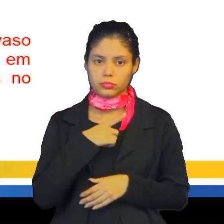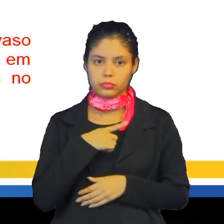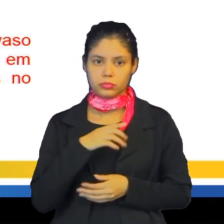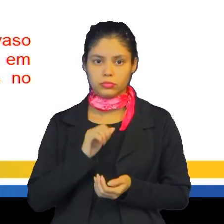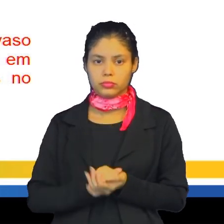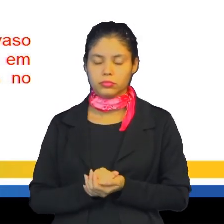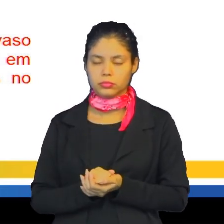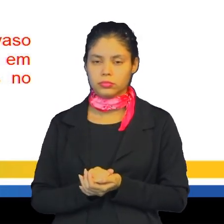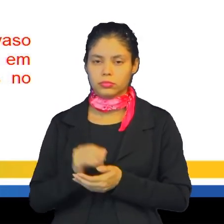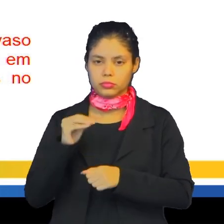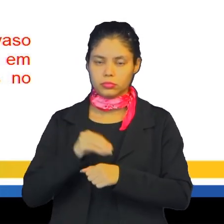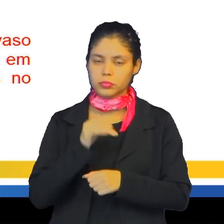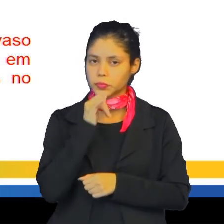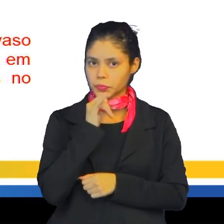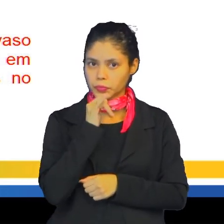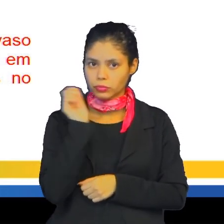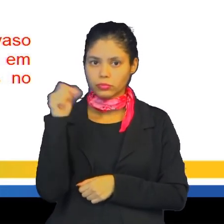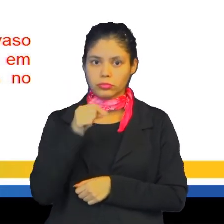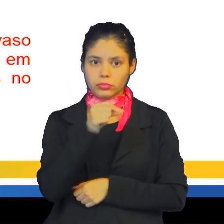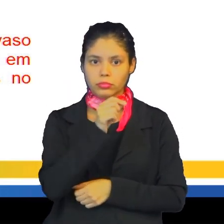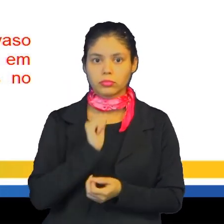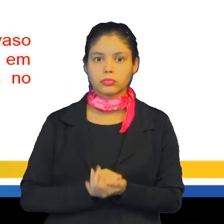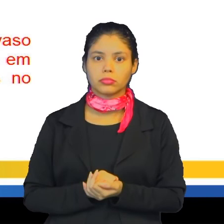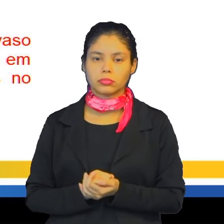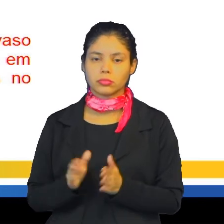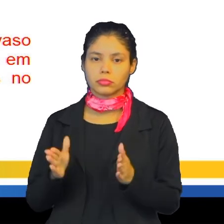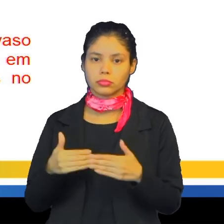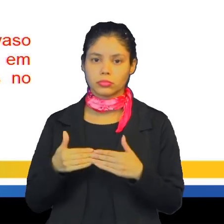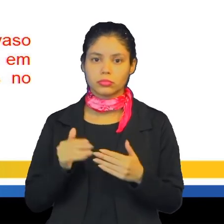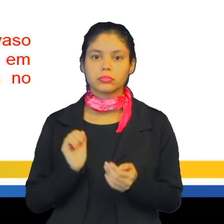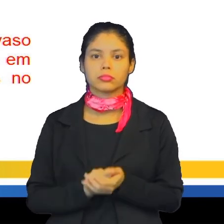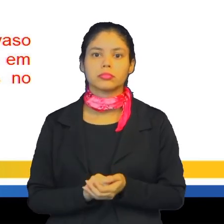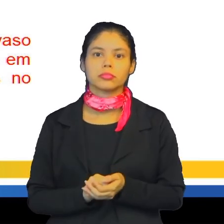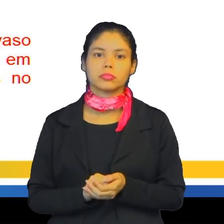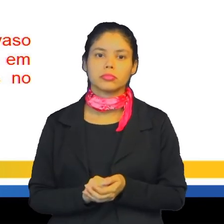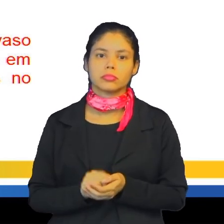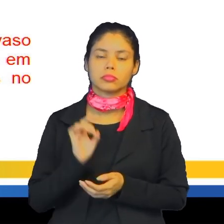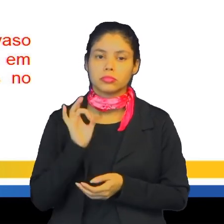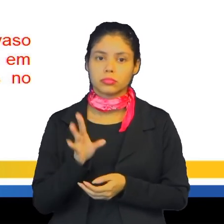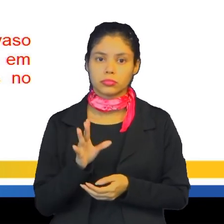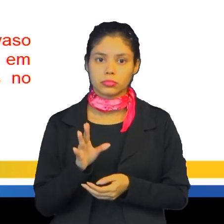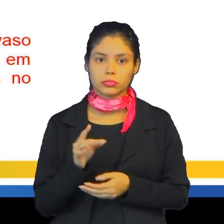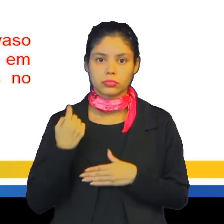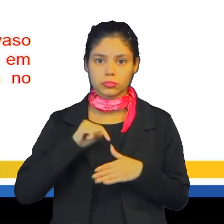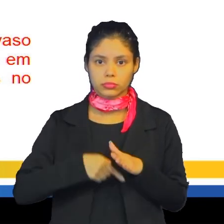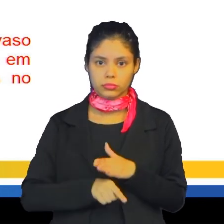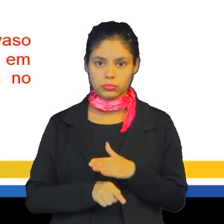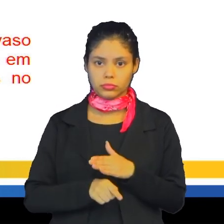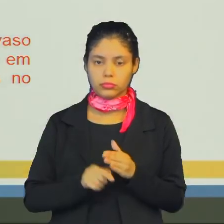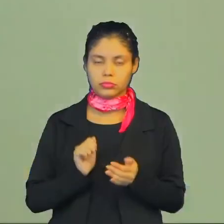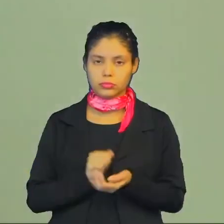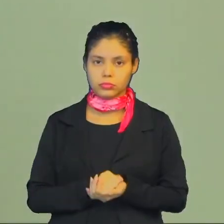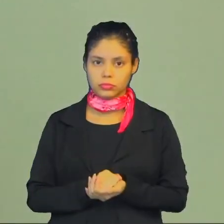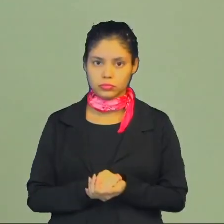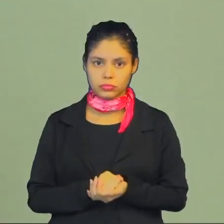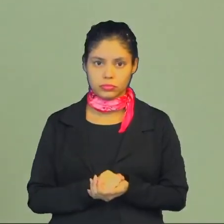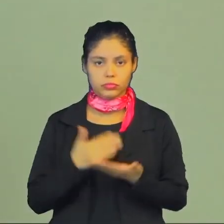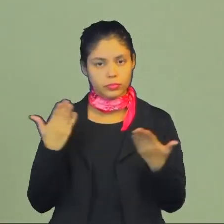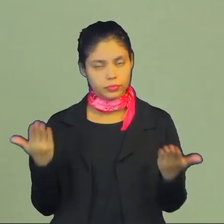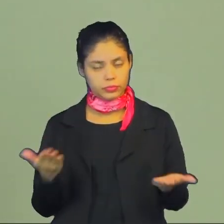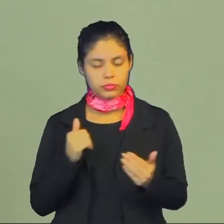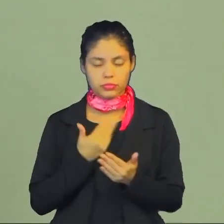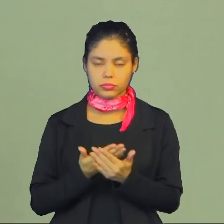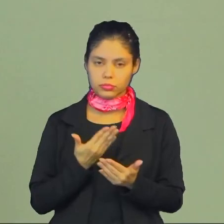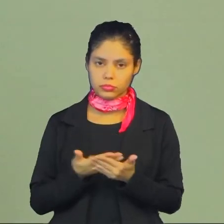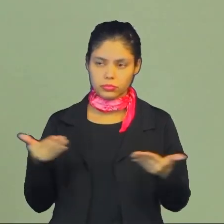moluscos e artrópodes, como por exemplo os insetos. Circulação fechada, o sangue corre apenas no interior dos vasos sanguíneos.